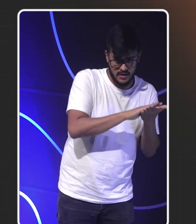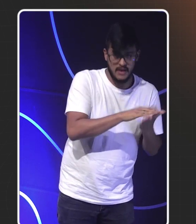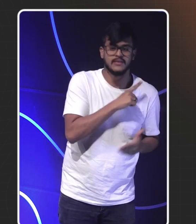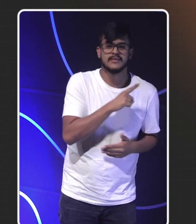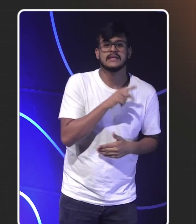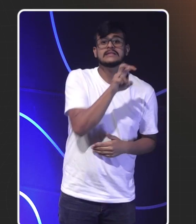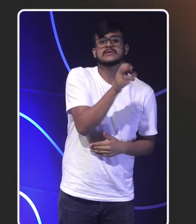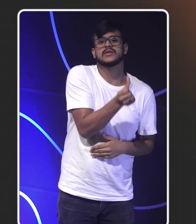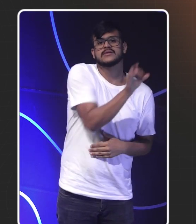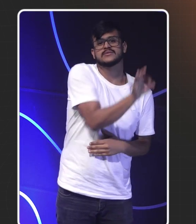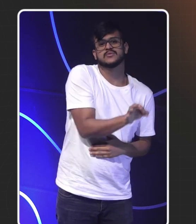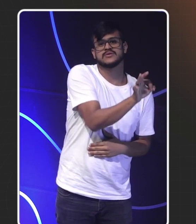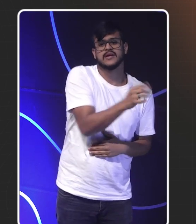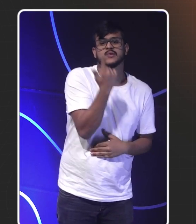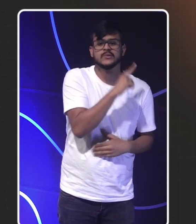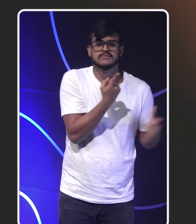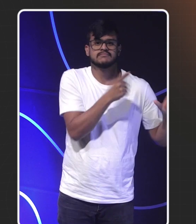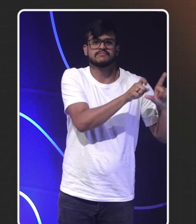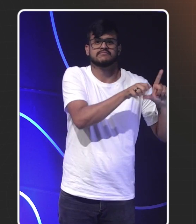pega pesquisas feitas